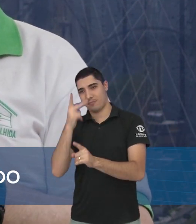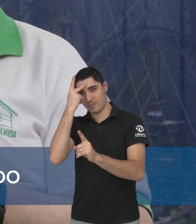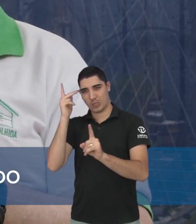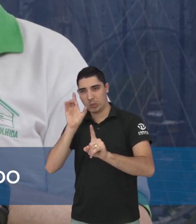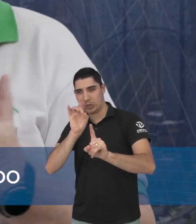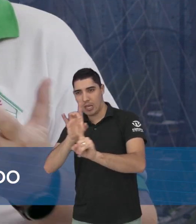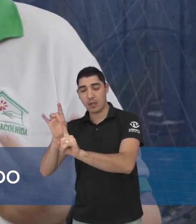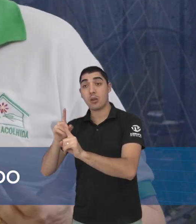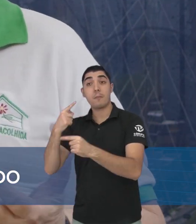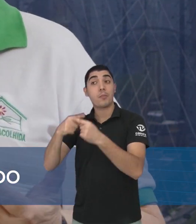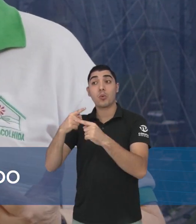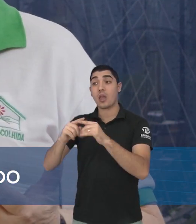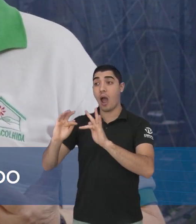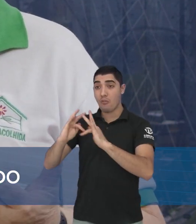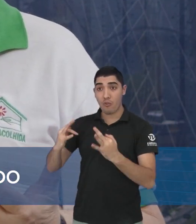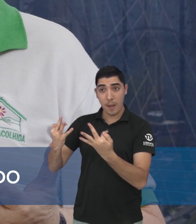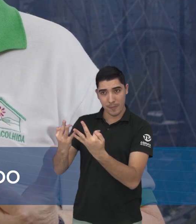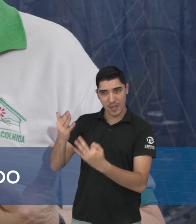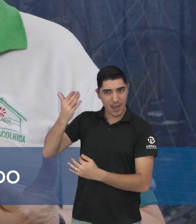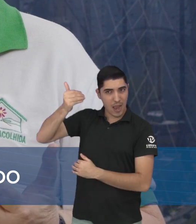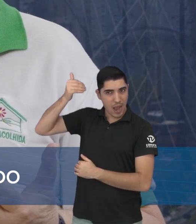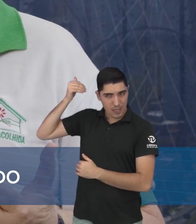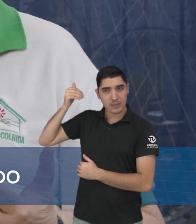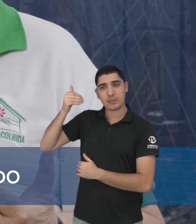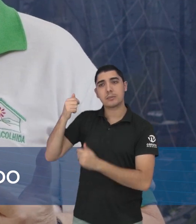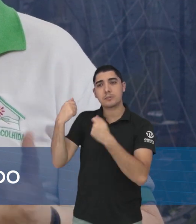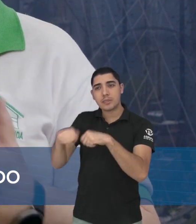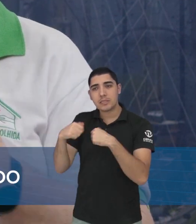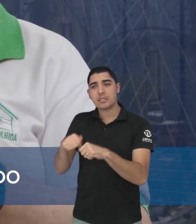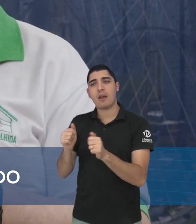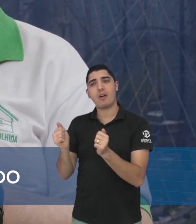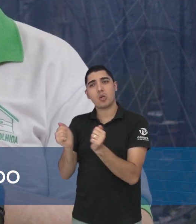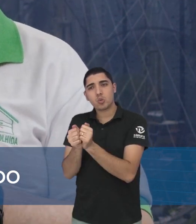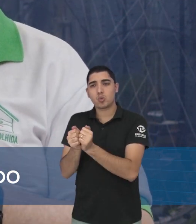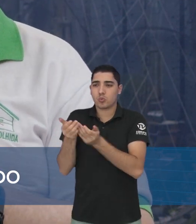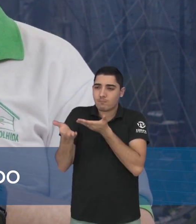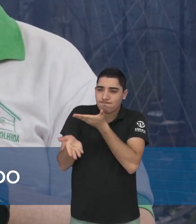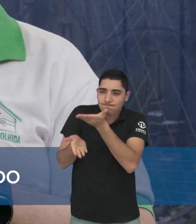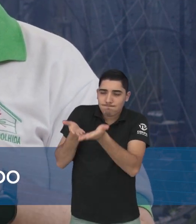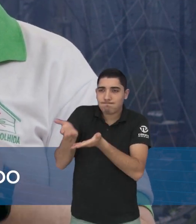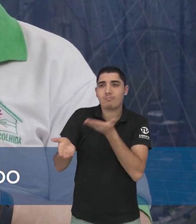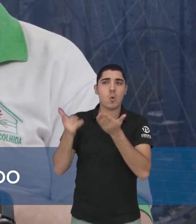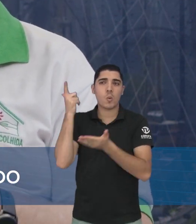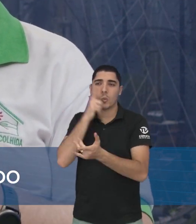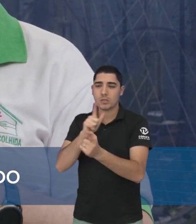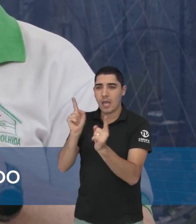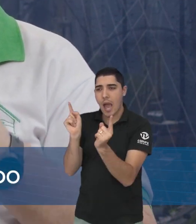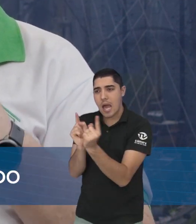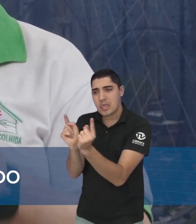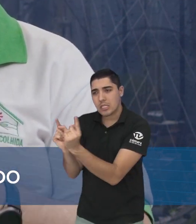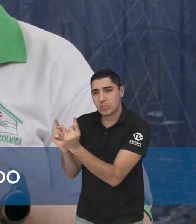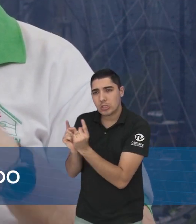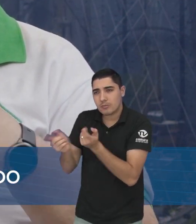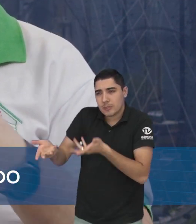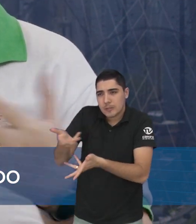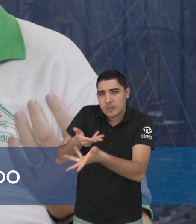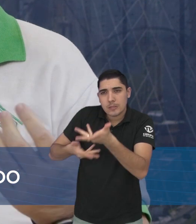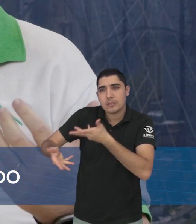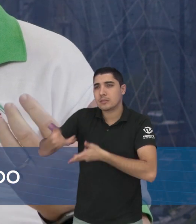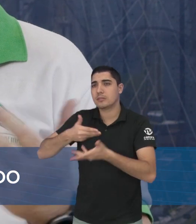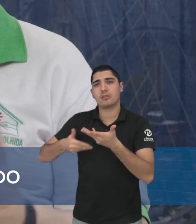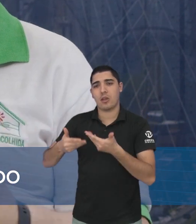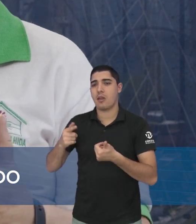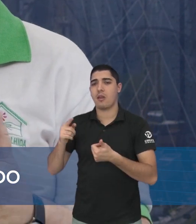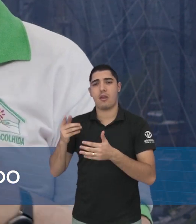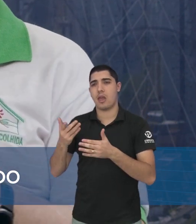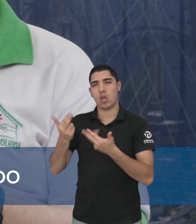Porque toda família tinha essa necessidade do seu atendimento, né, de ter um atendimento, seja ele em diversas